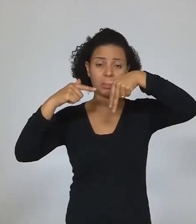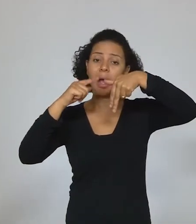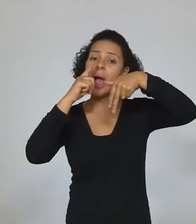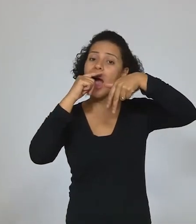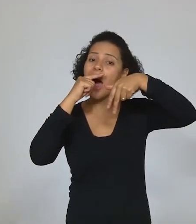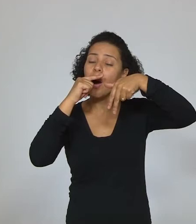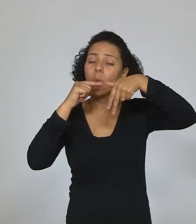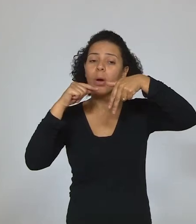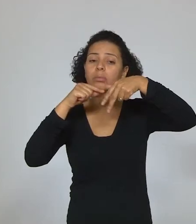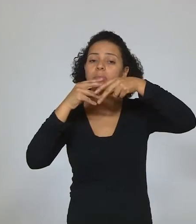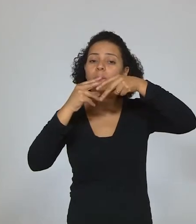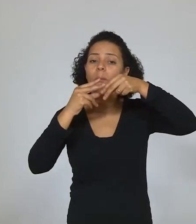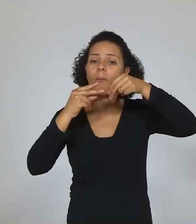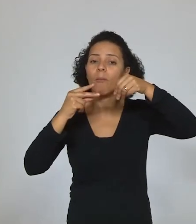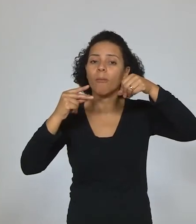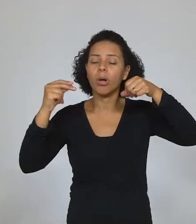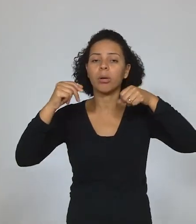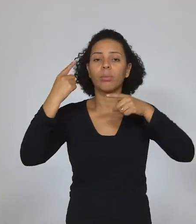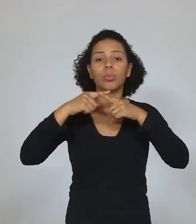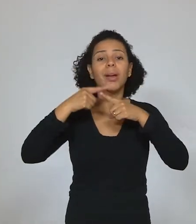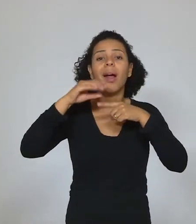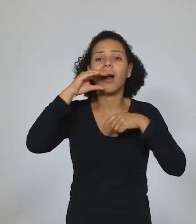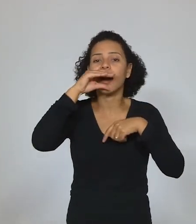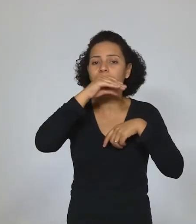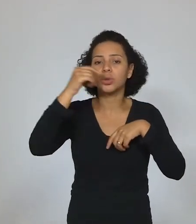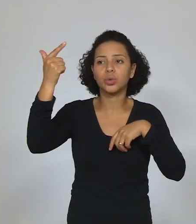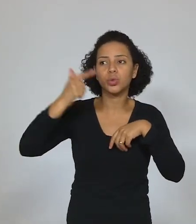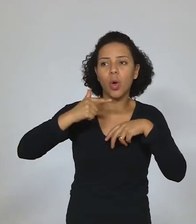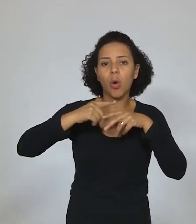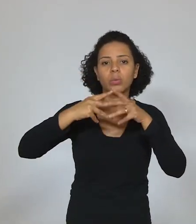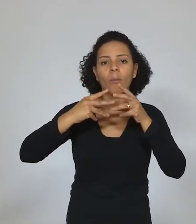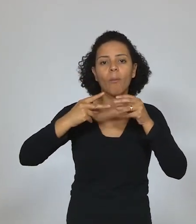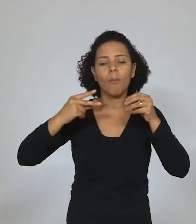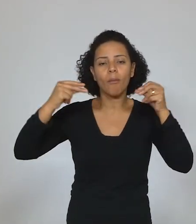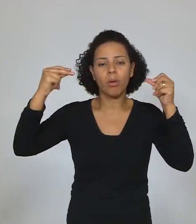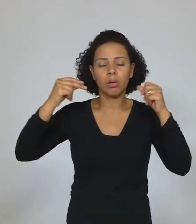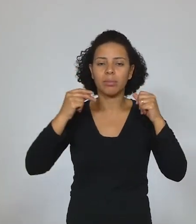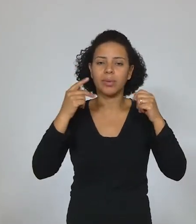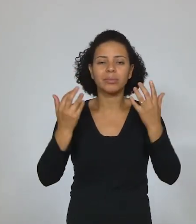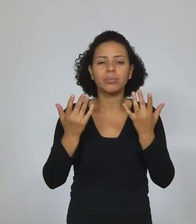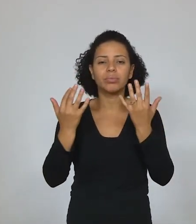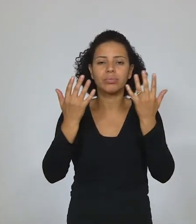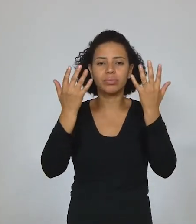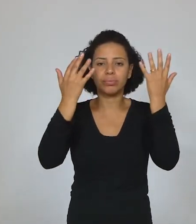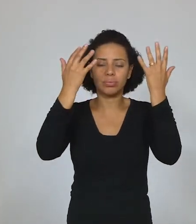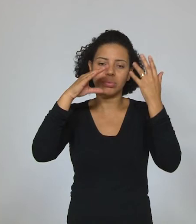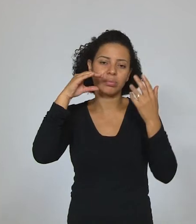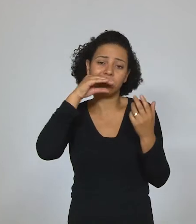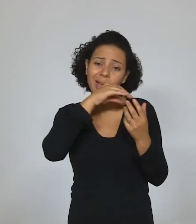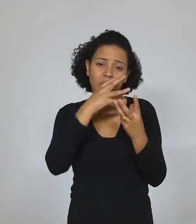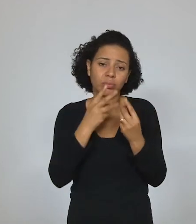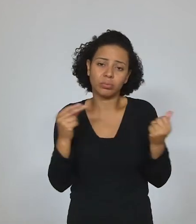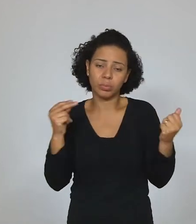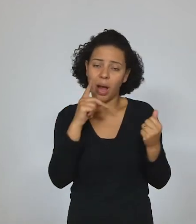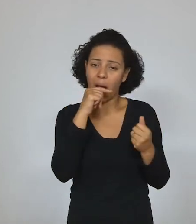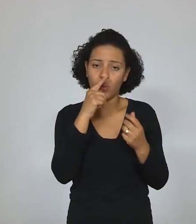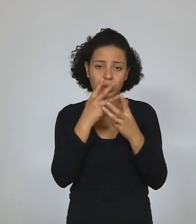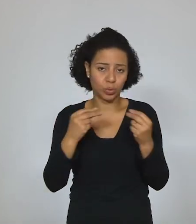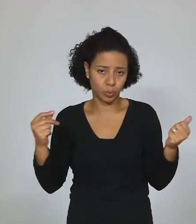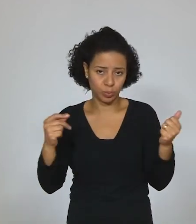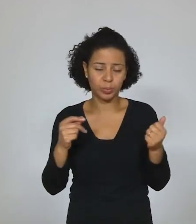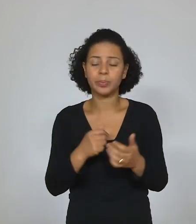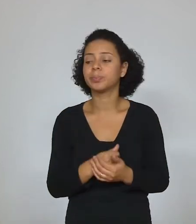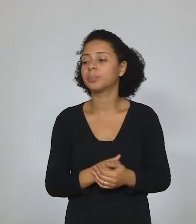método pode ser aplicado, por exemplo, para obter o sal diluído na água, caso você não tenha interesse na